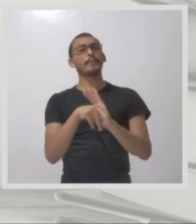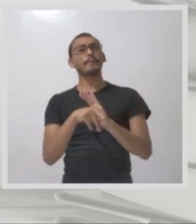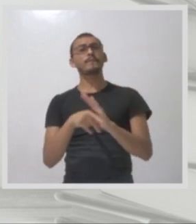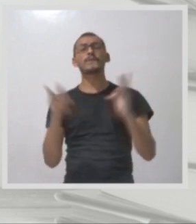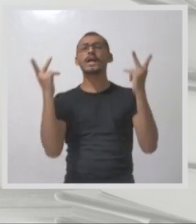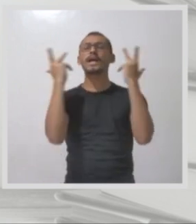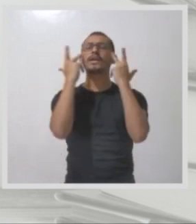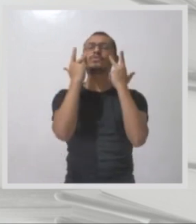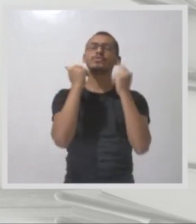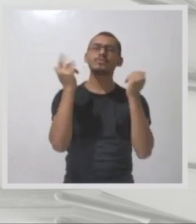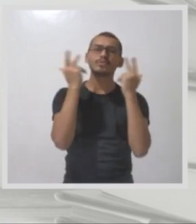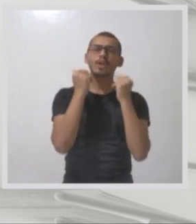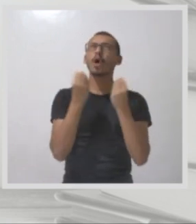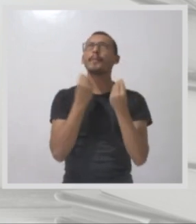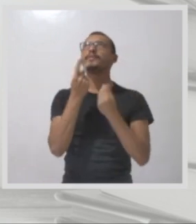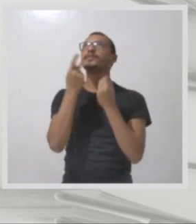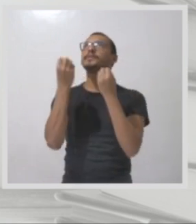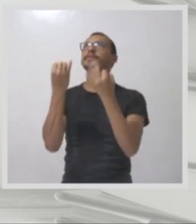forma,